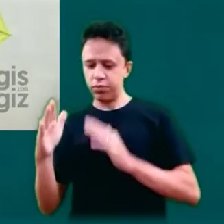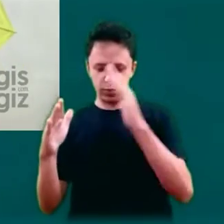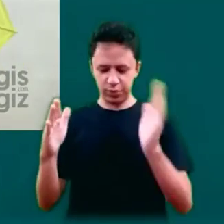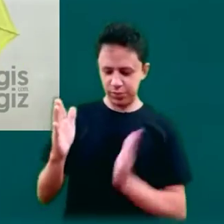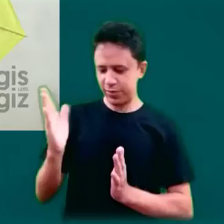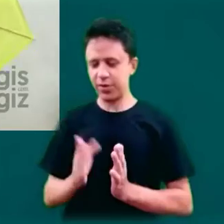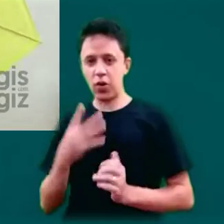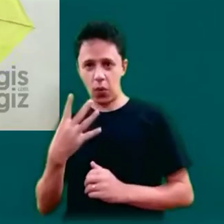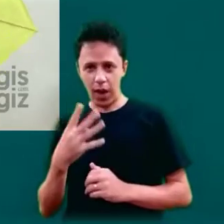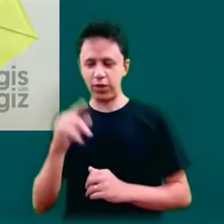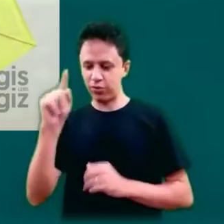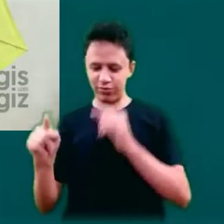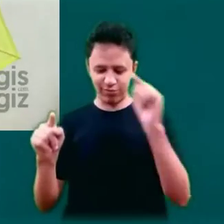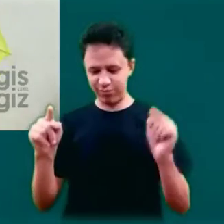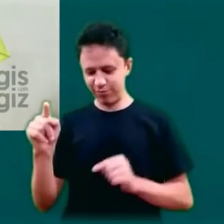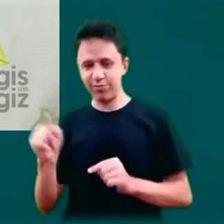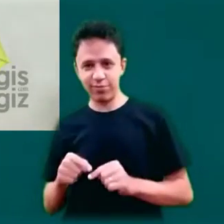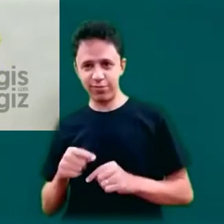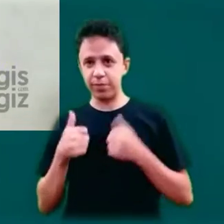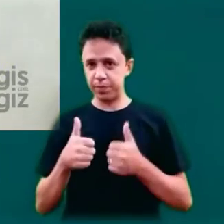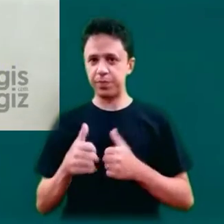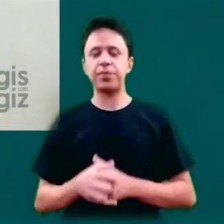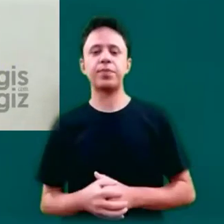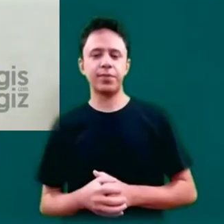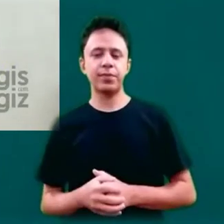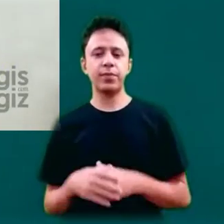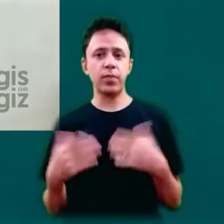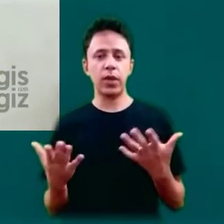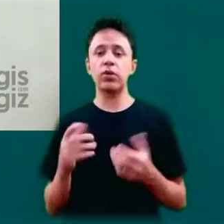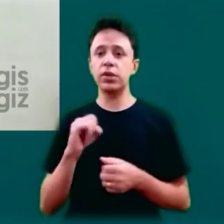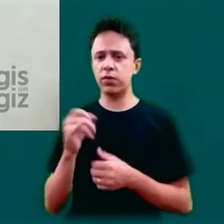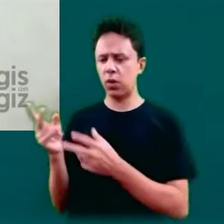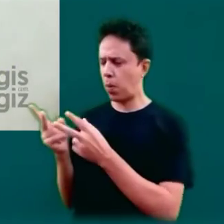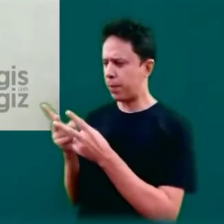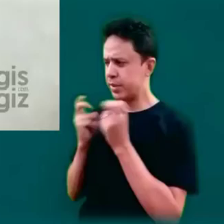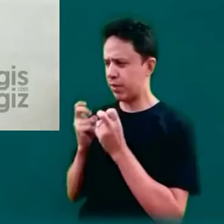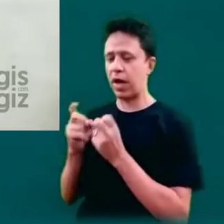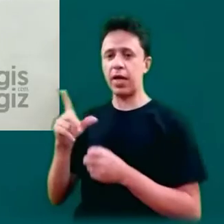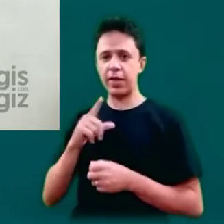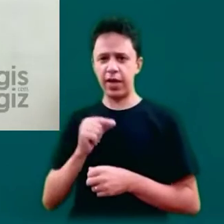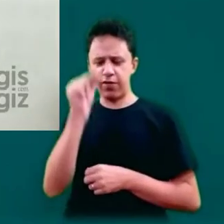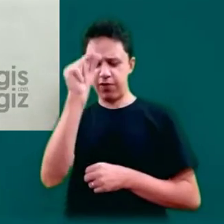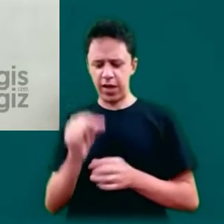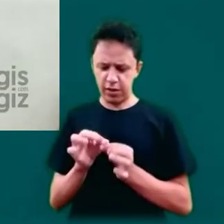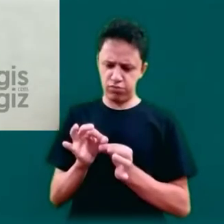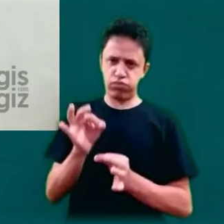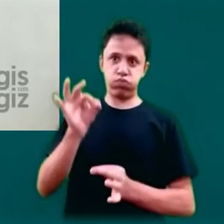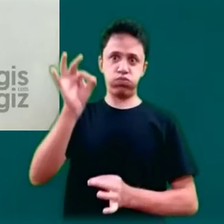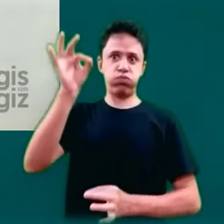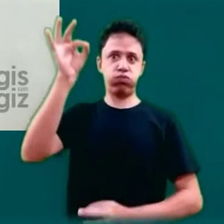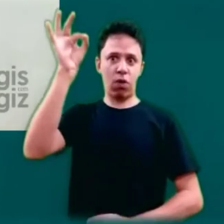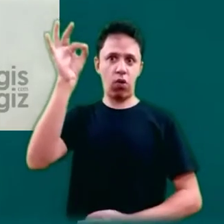elementos do quadrilátero, gente? Volta lá então para tirar todas as suas dúvidas, tá? Então, se você observar, eu tenho aqui uma vareta